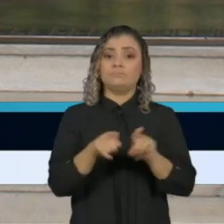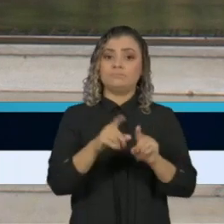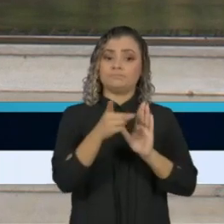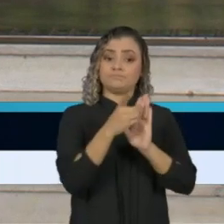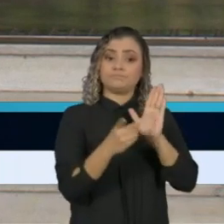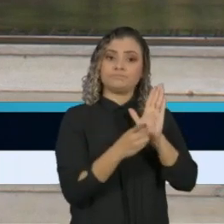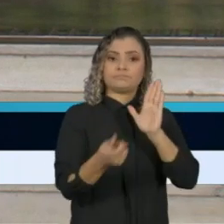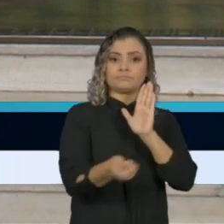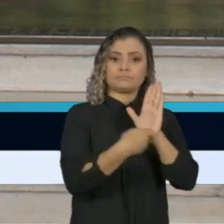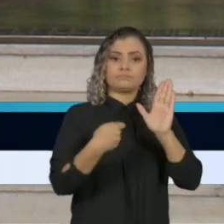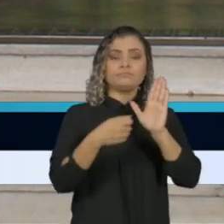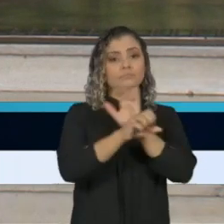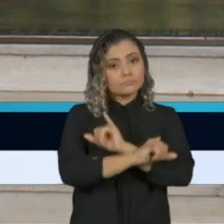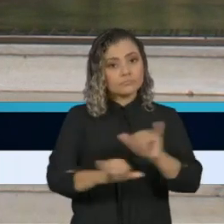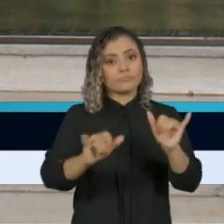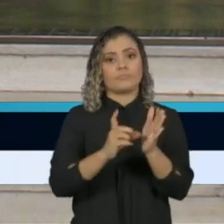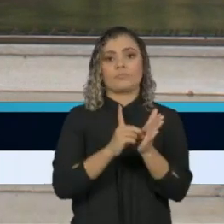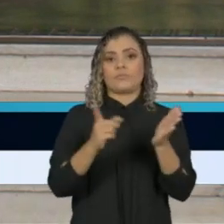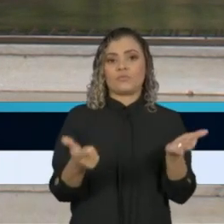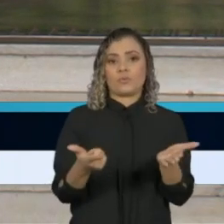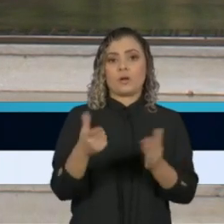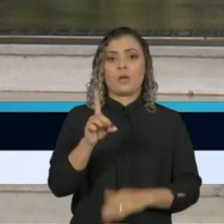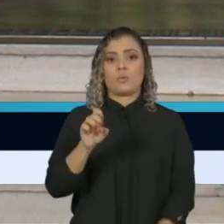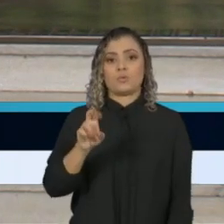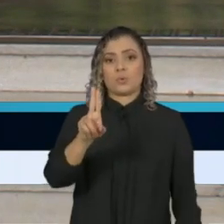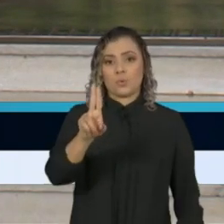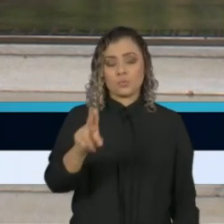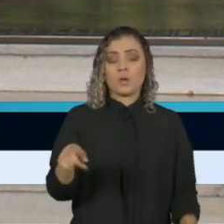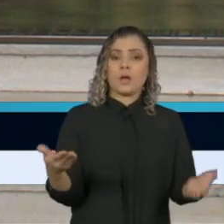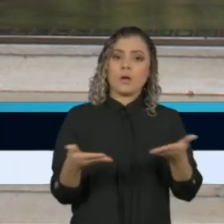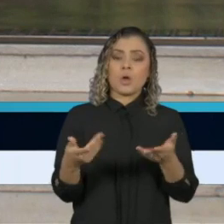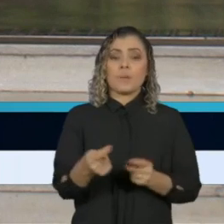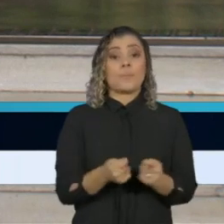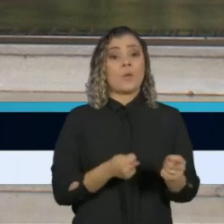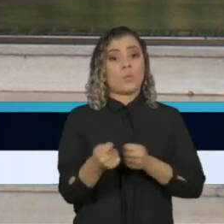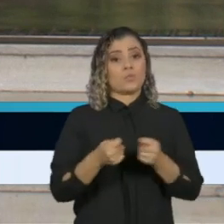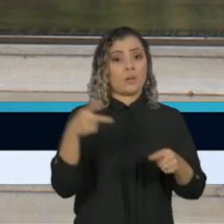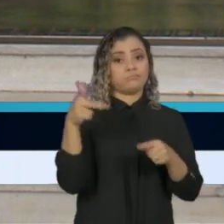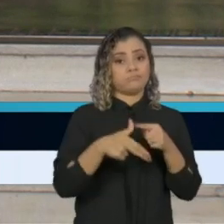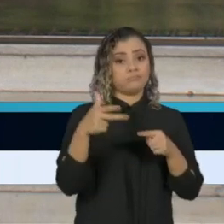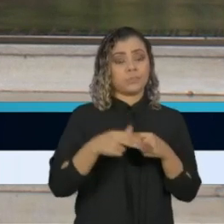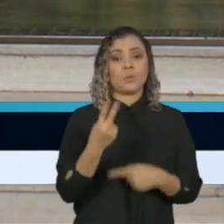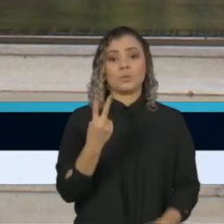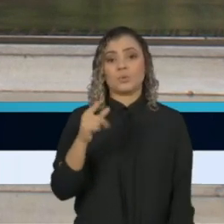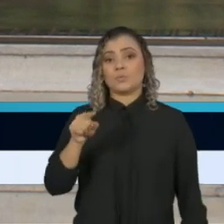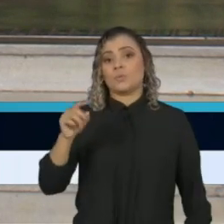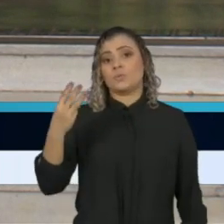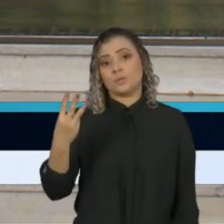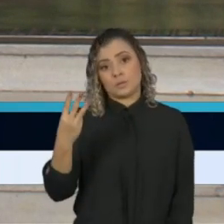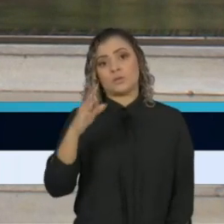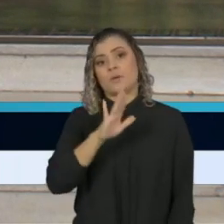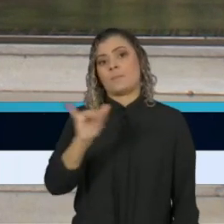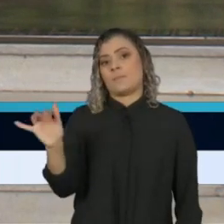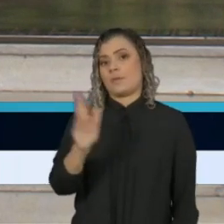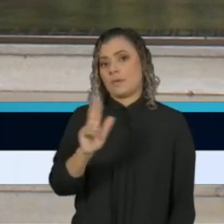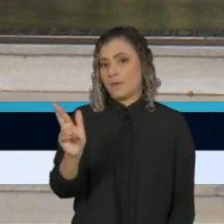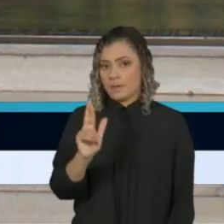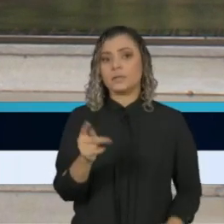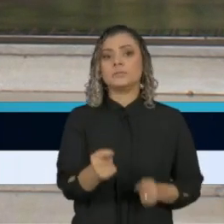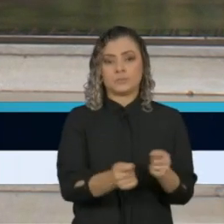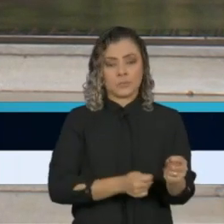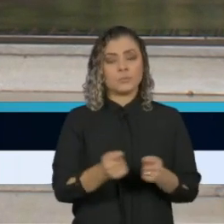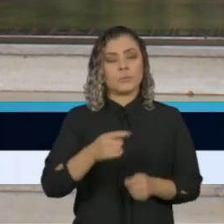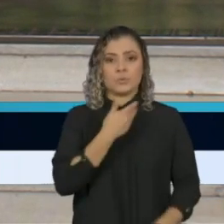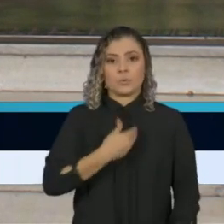decreto publicado já hoje no Diário Oficial, para a contenção de gastos de 2,3 bilhões de reais